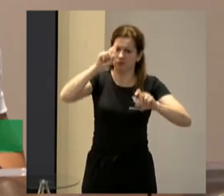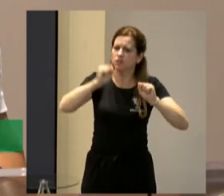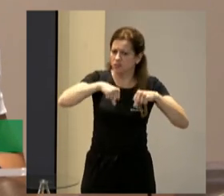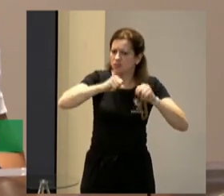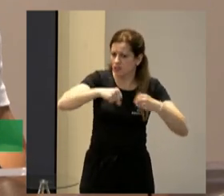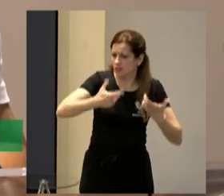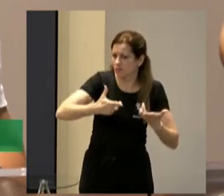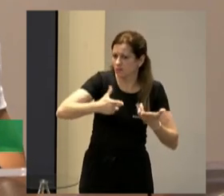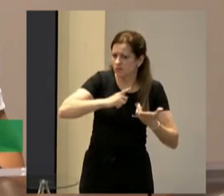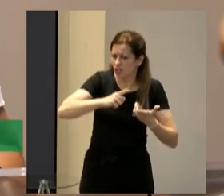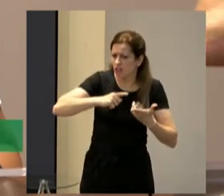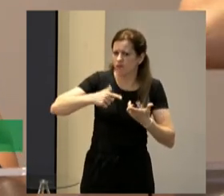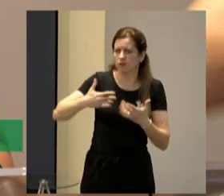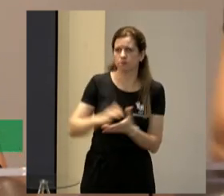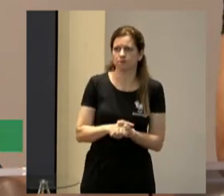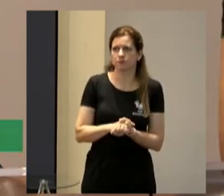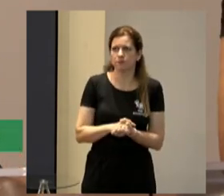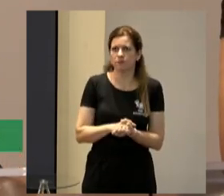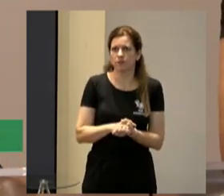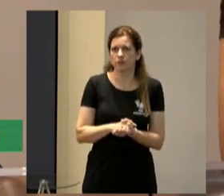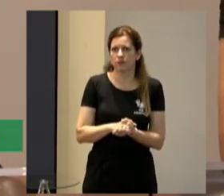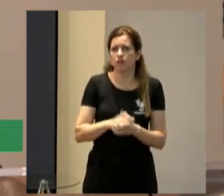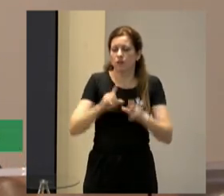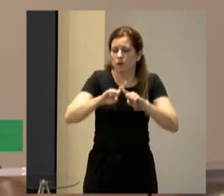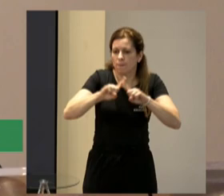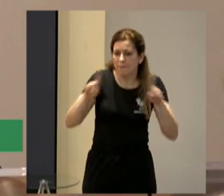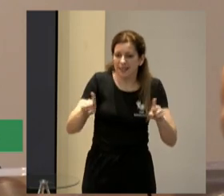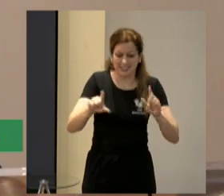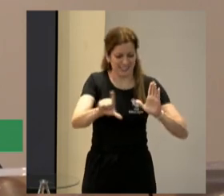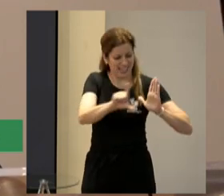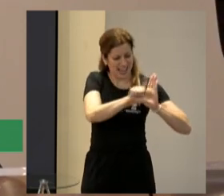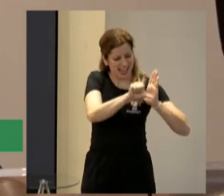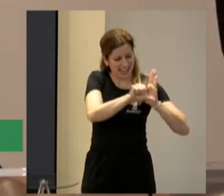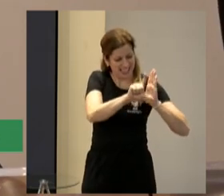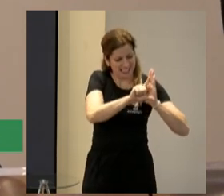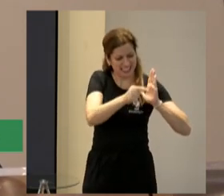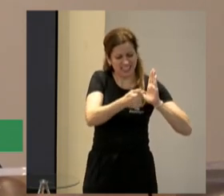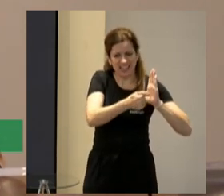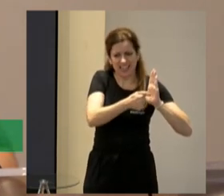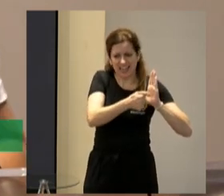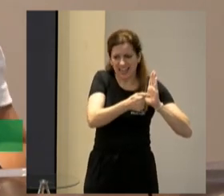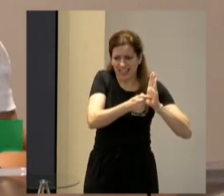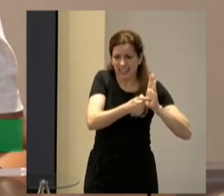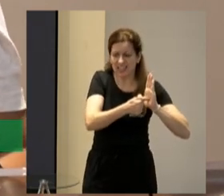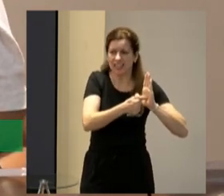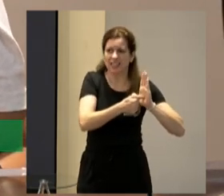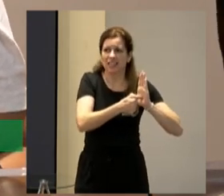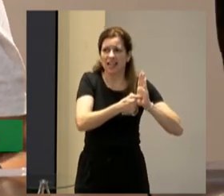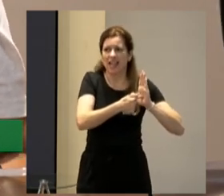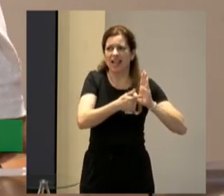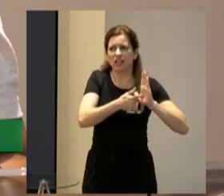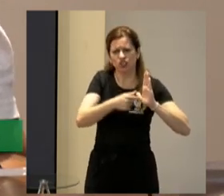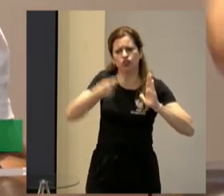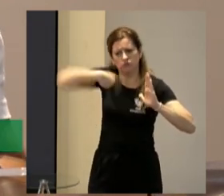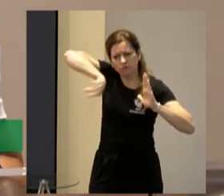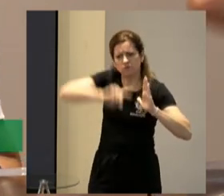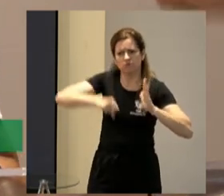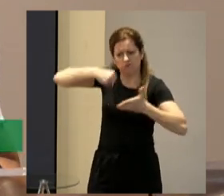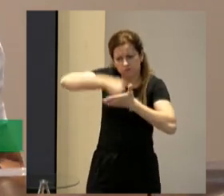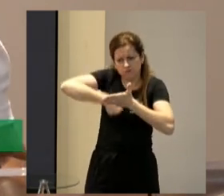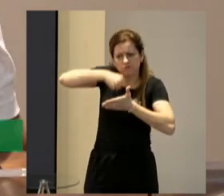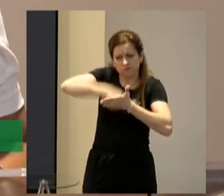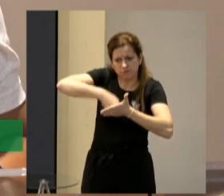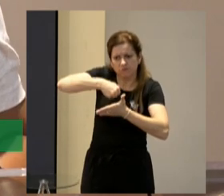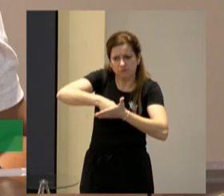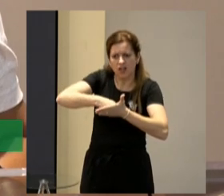lugar nenhum, que fale que a Lei 10.639 não pegou. Eu não faço parte, porque eu sei muito bem o que a gente